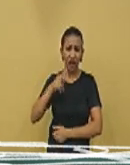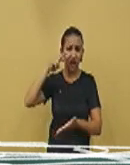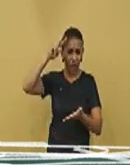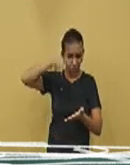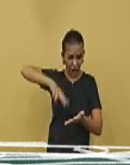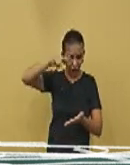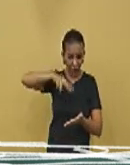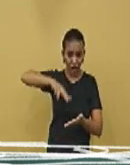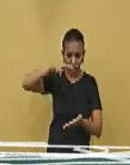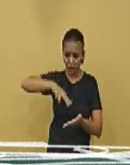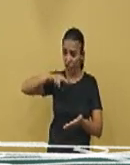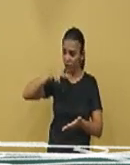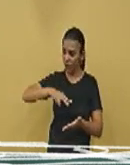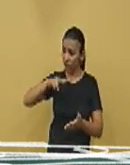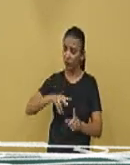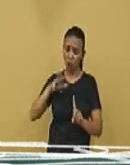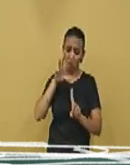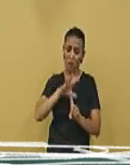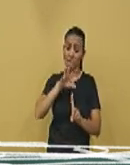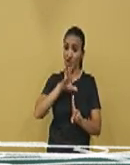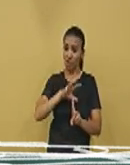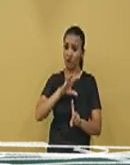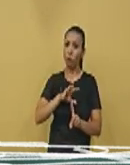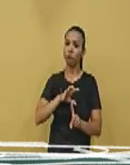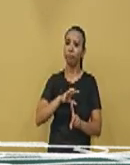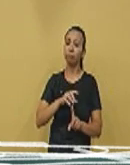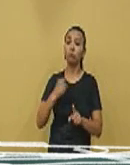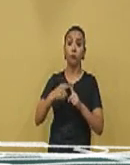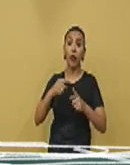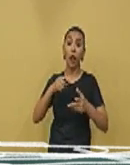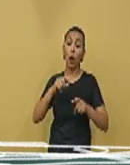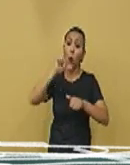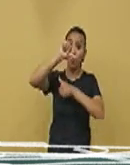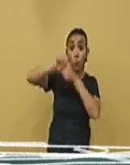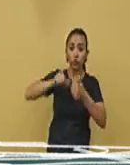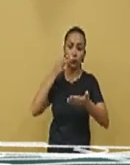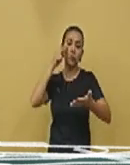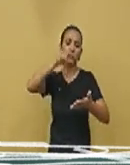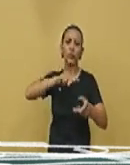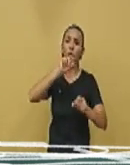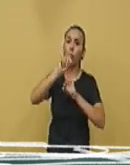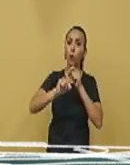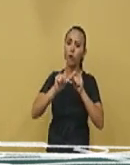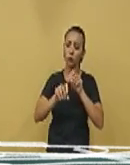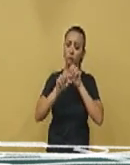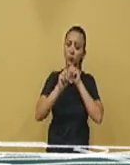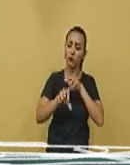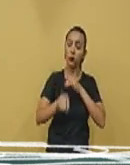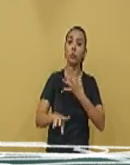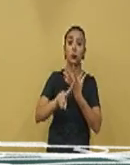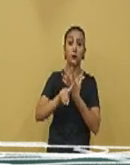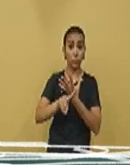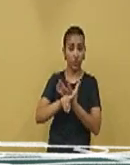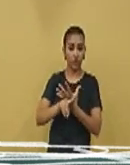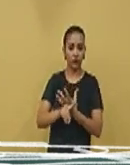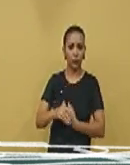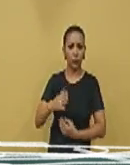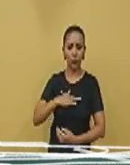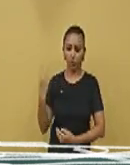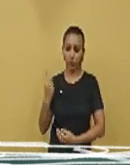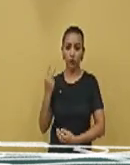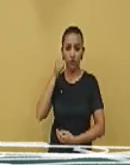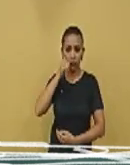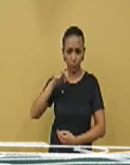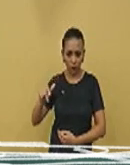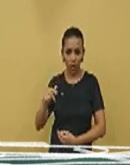mas se não leram, seria importante ler, porque muda a nossa visão sobre o que é ministrar uma disciplina. Minhas duas irmãs,